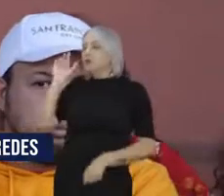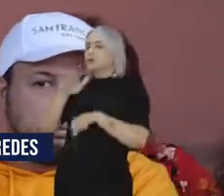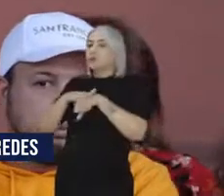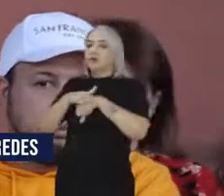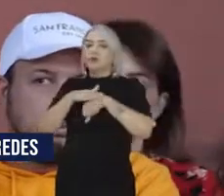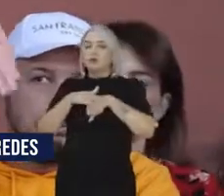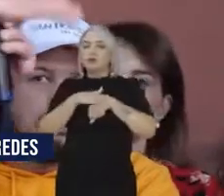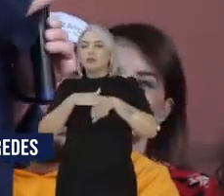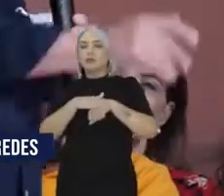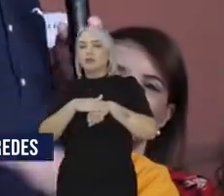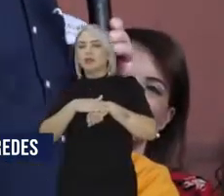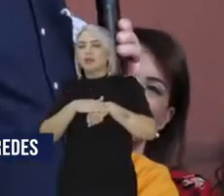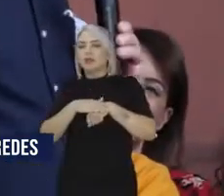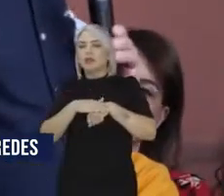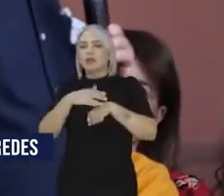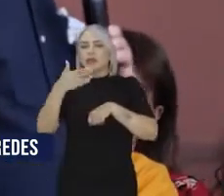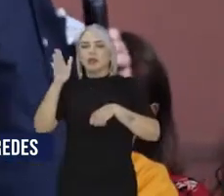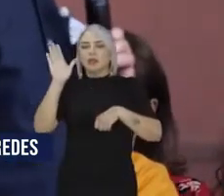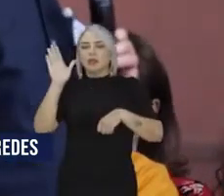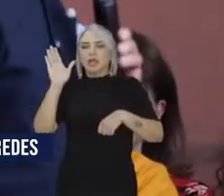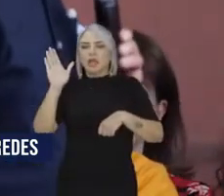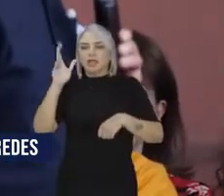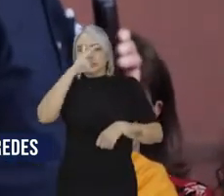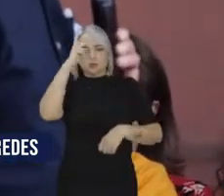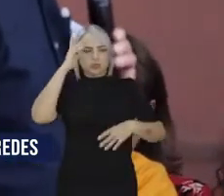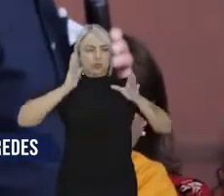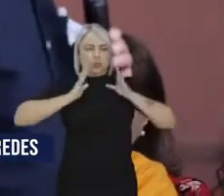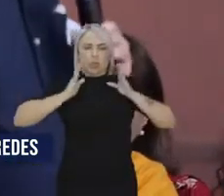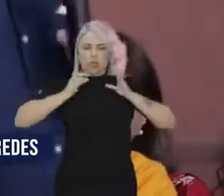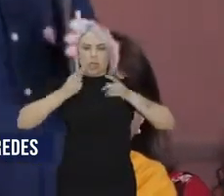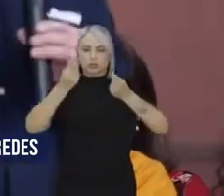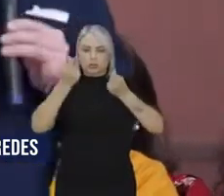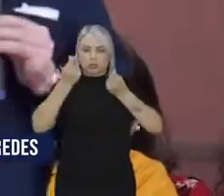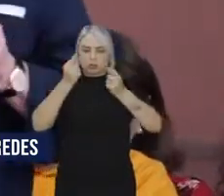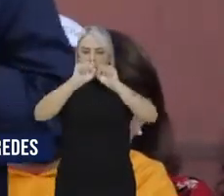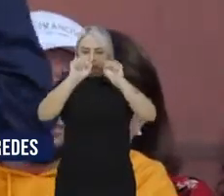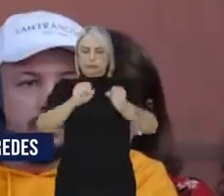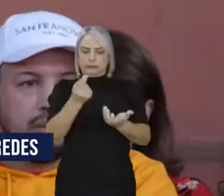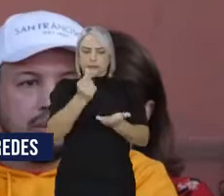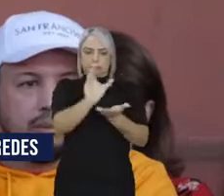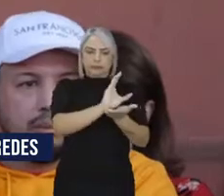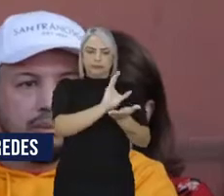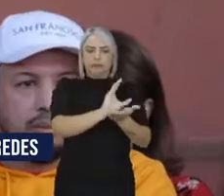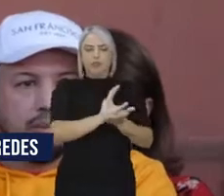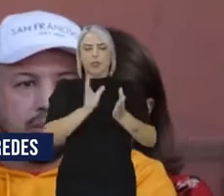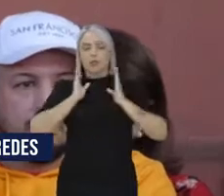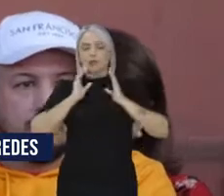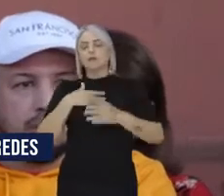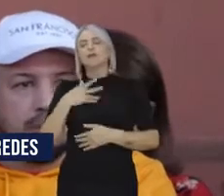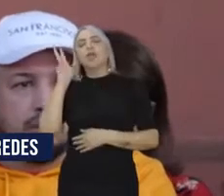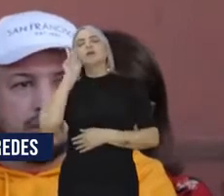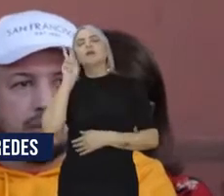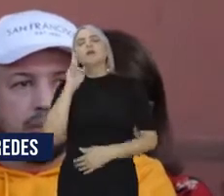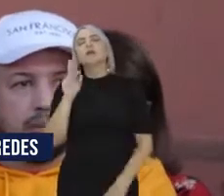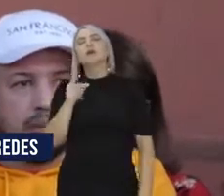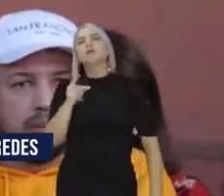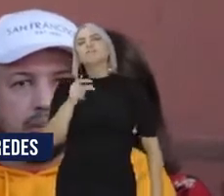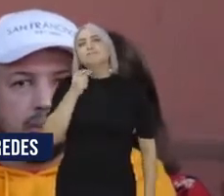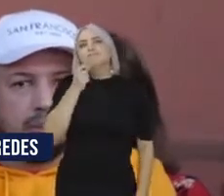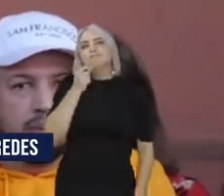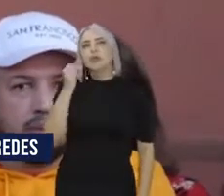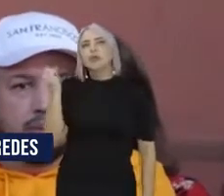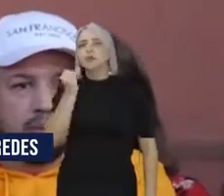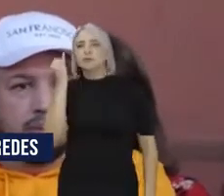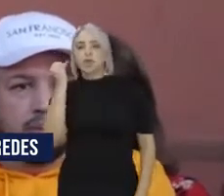essa gente importante do sistema financeiro. E ele me contou uma história importante. Ele fez universidade de